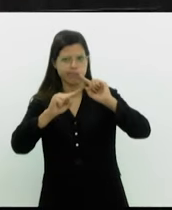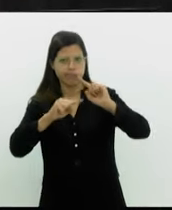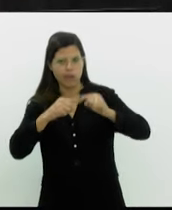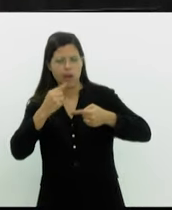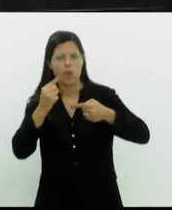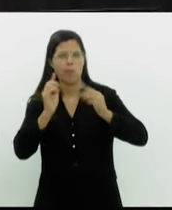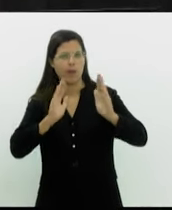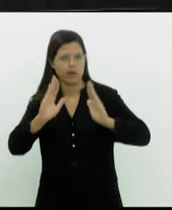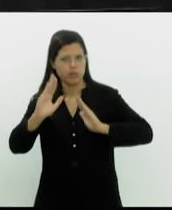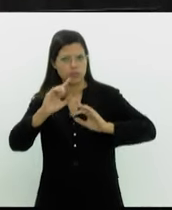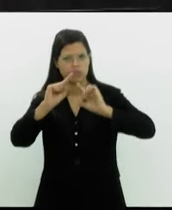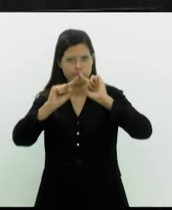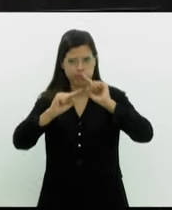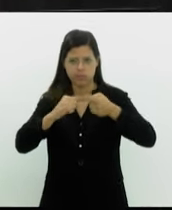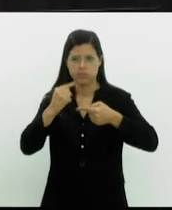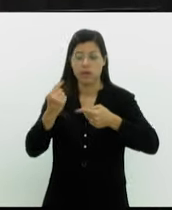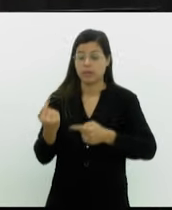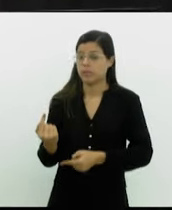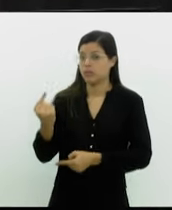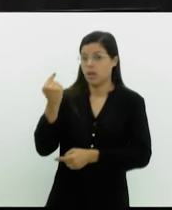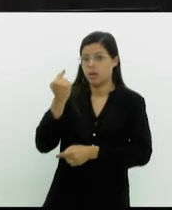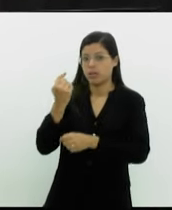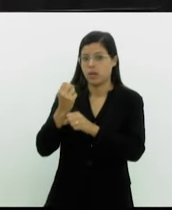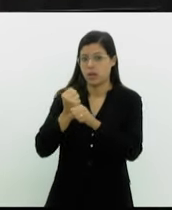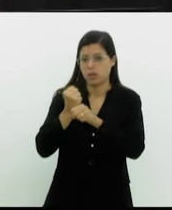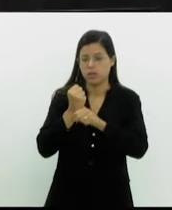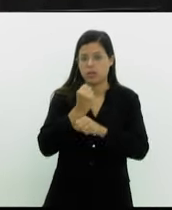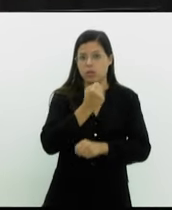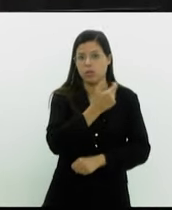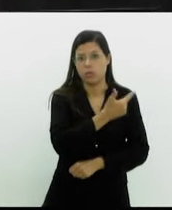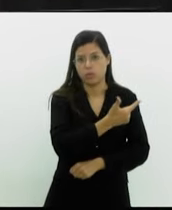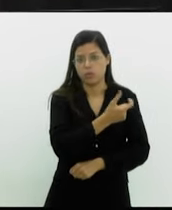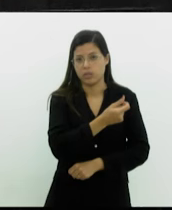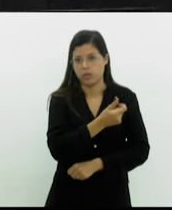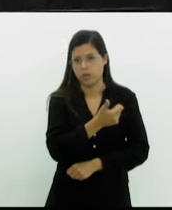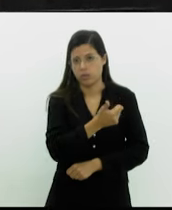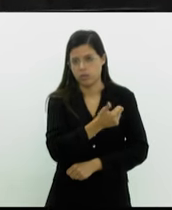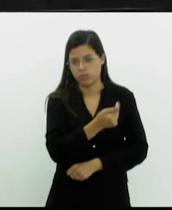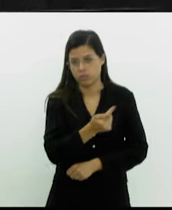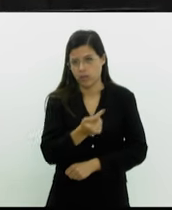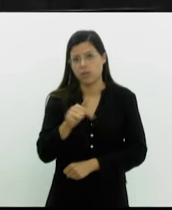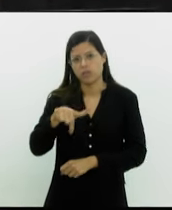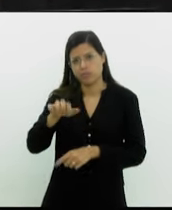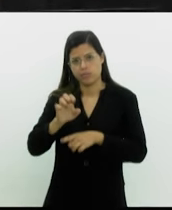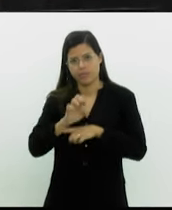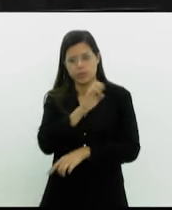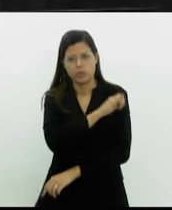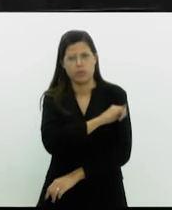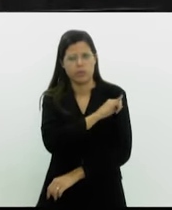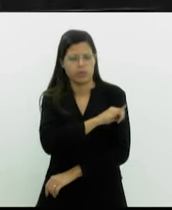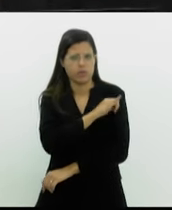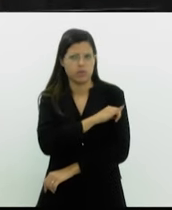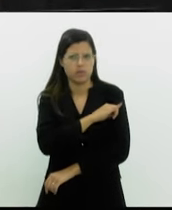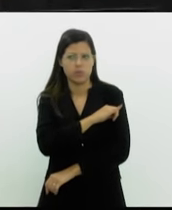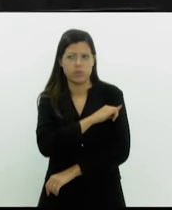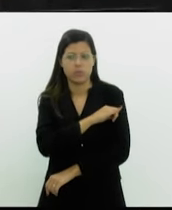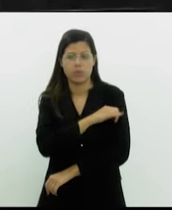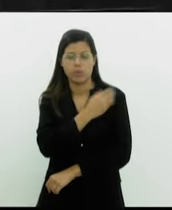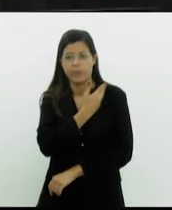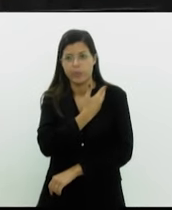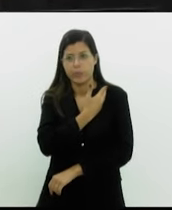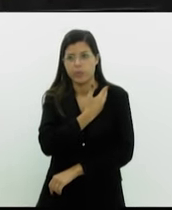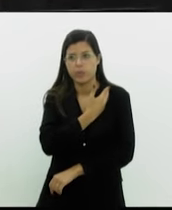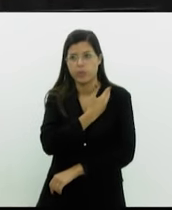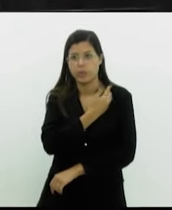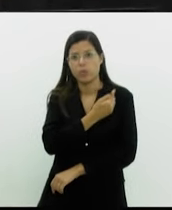em 2017, foi o Estado do Rio de Janeiro, no governo do